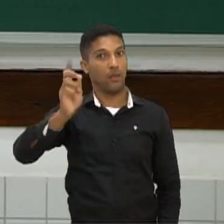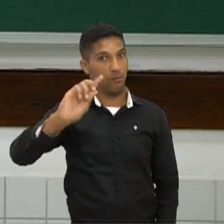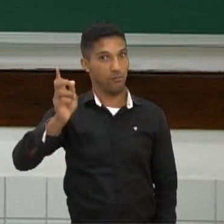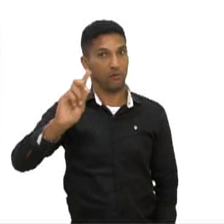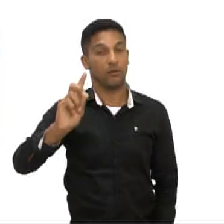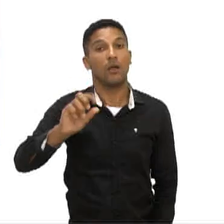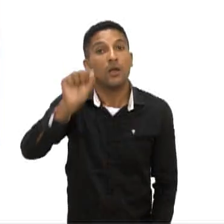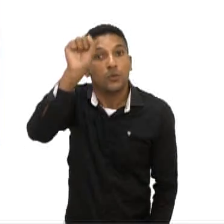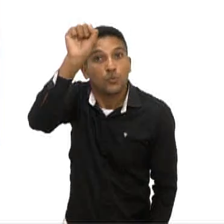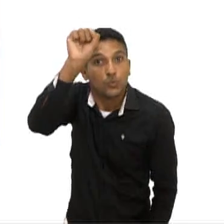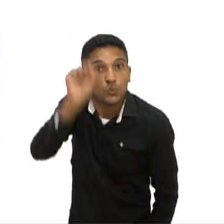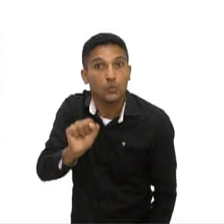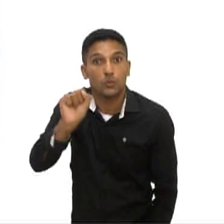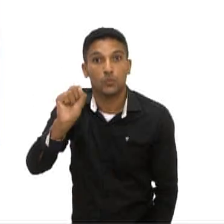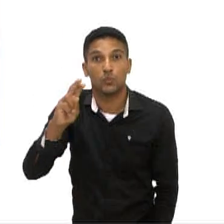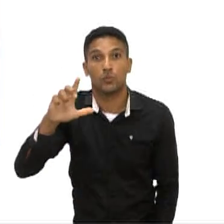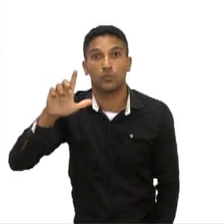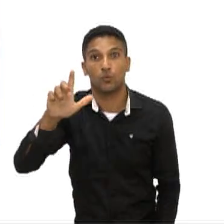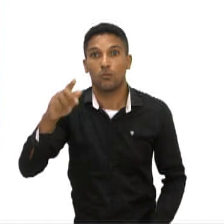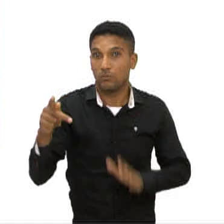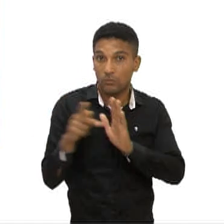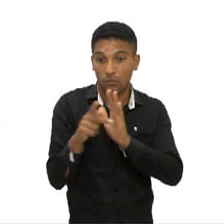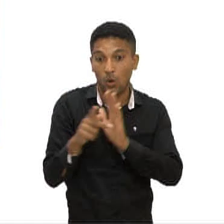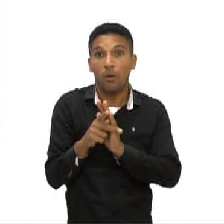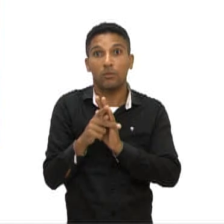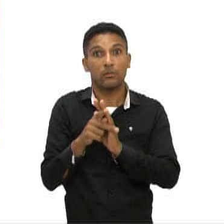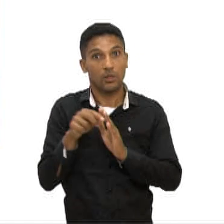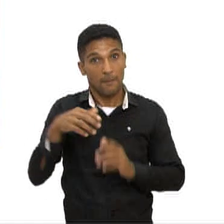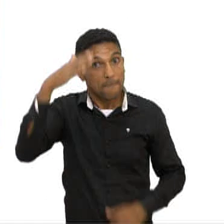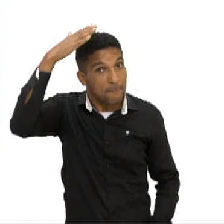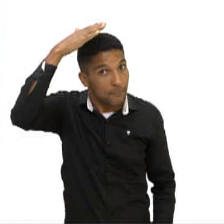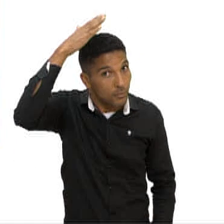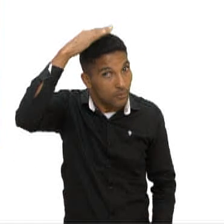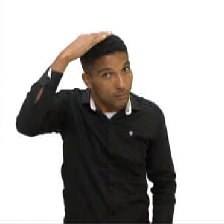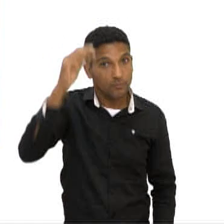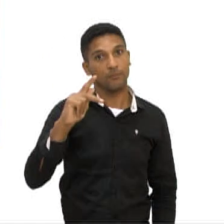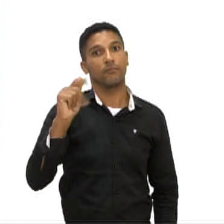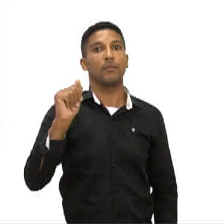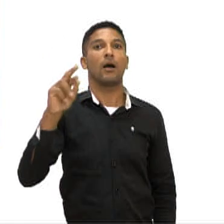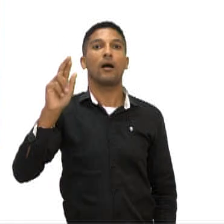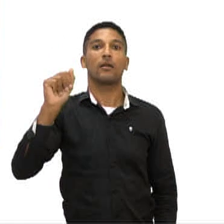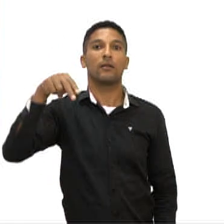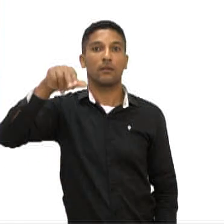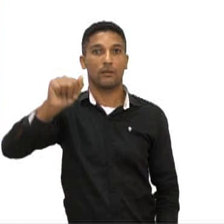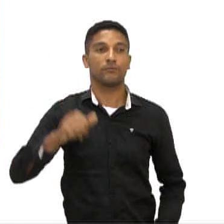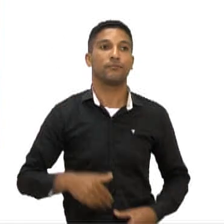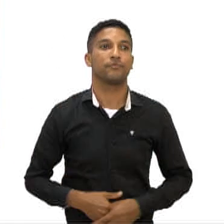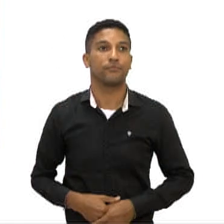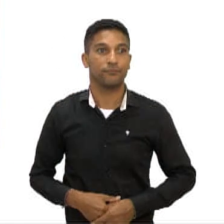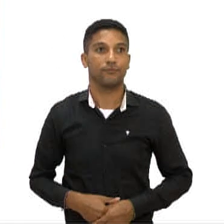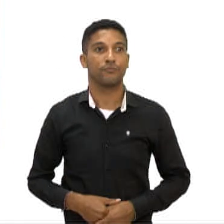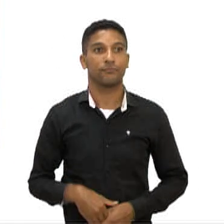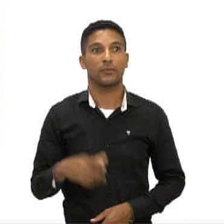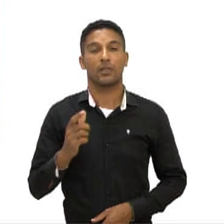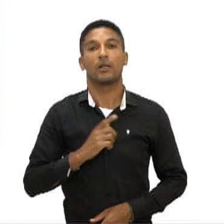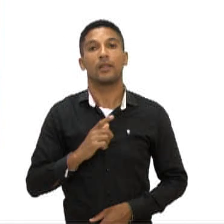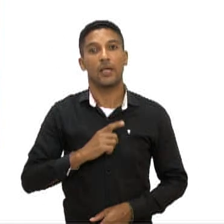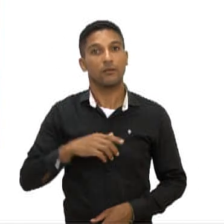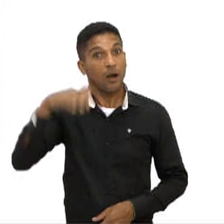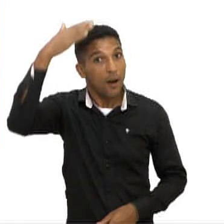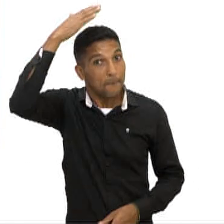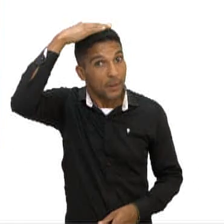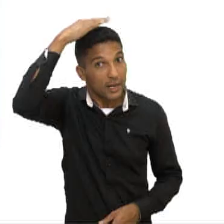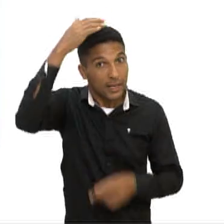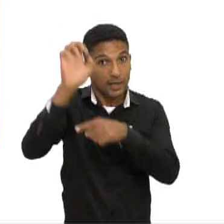mapa, que nós vamos falar bastante sobre ele agora. Nós temos aqui o